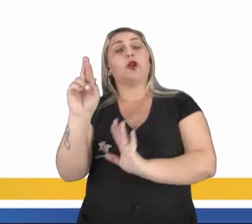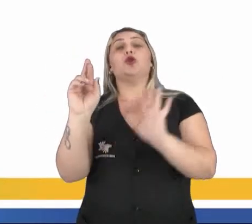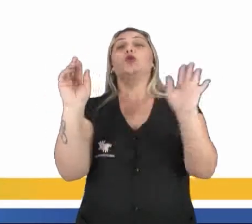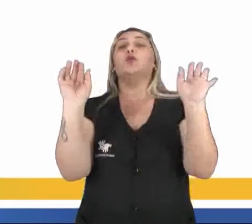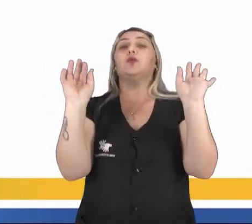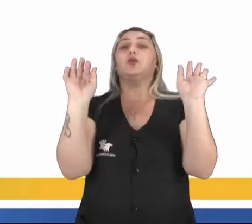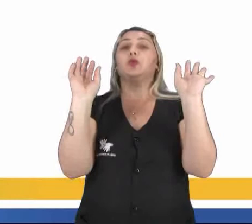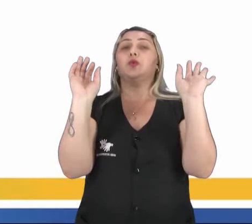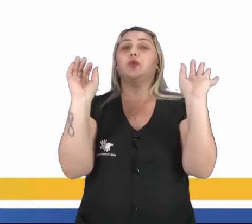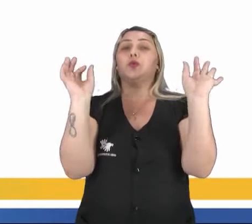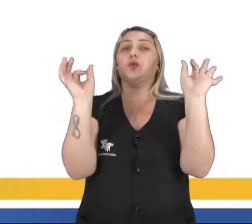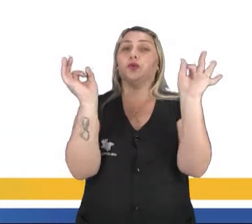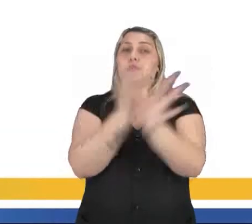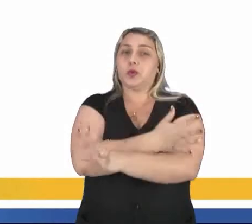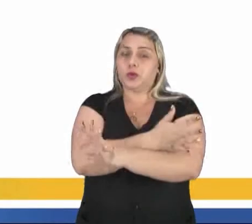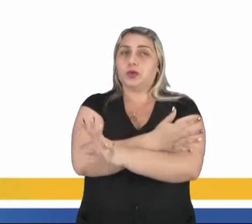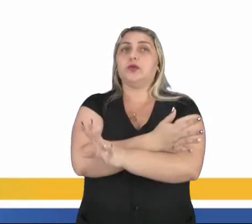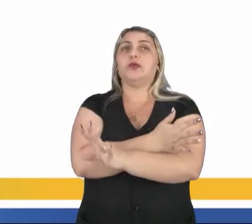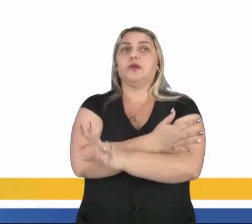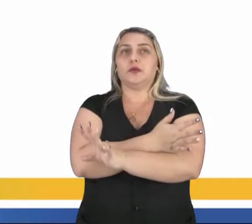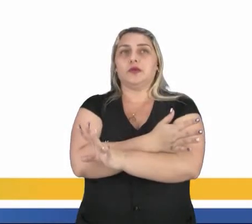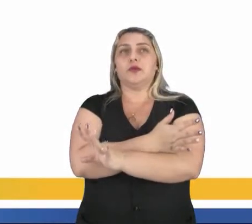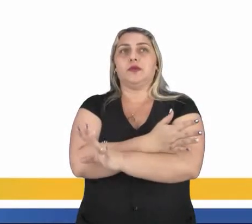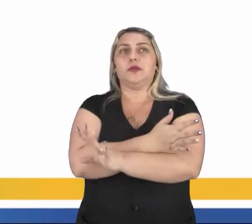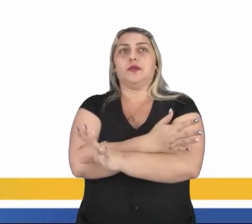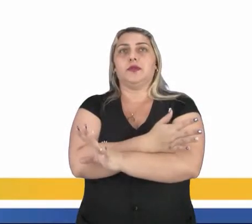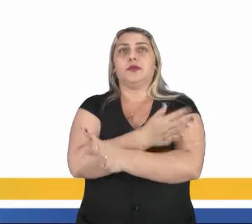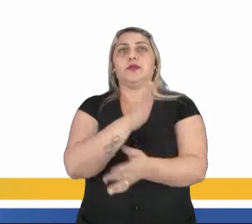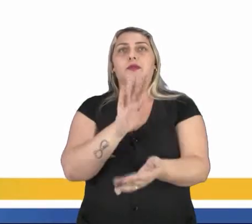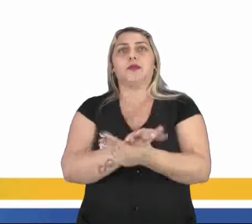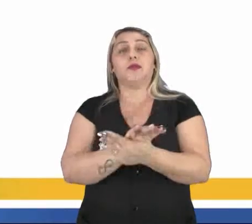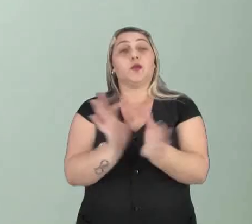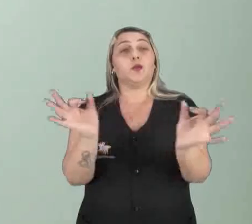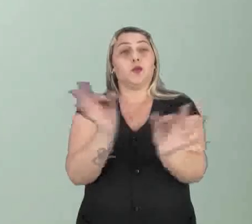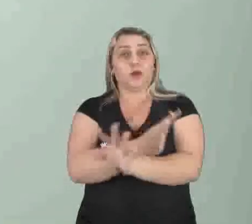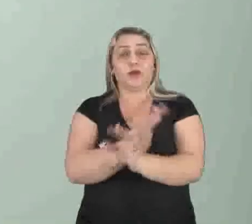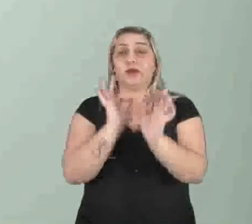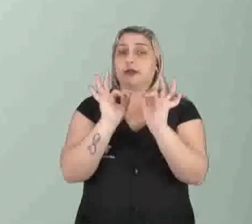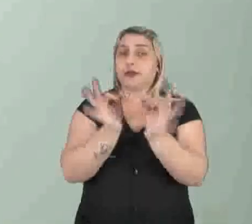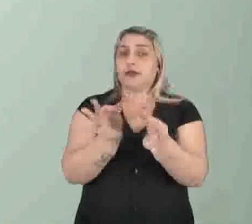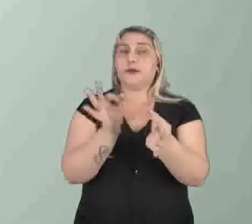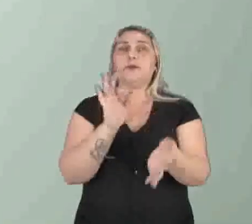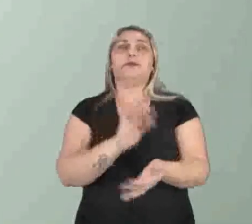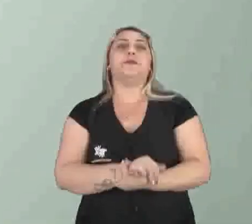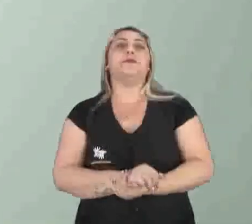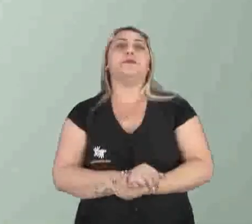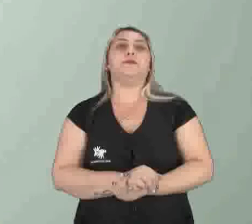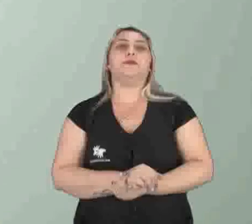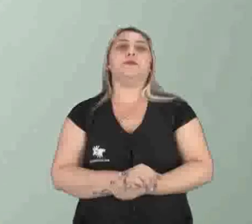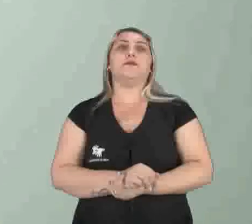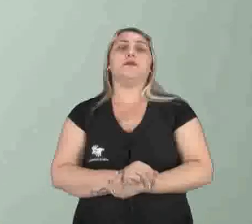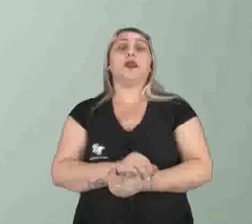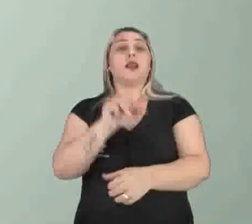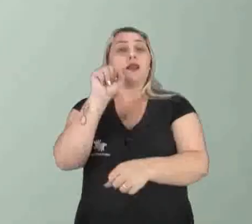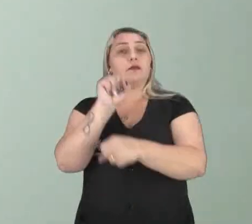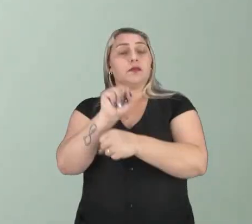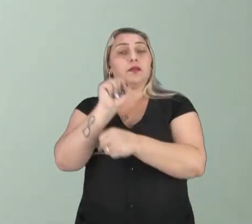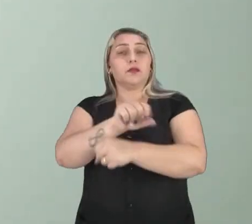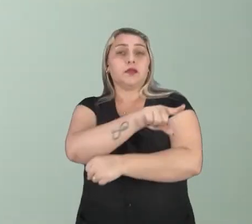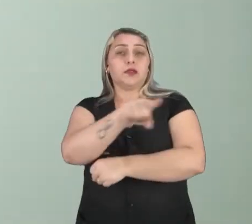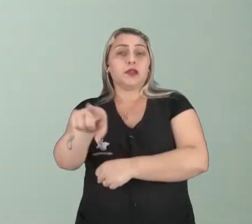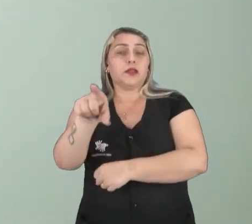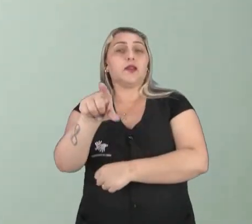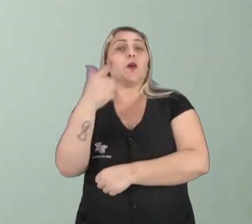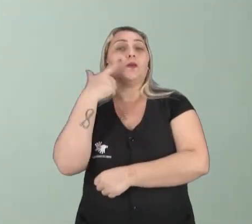conclusão. Logo, essa é uma oração coordenada conclusiva, certo? Então, eu espero que